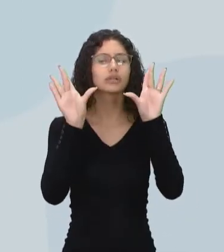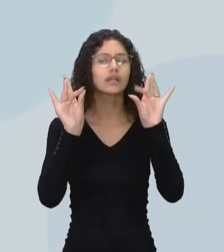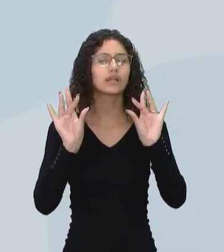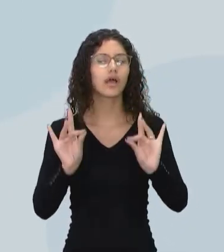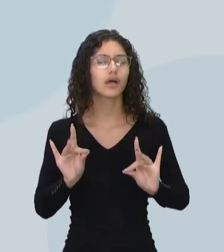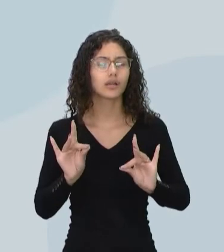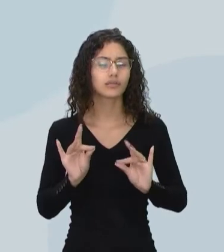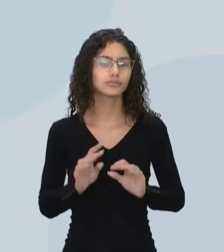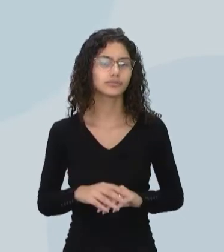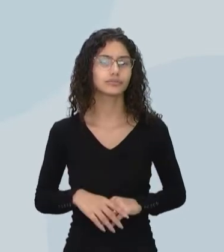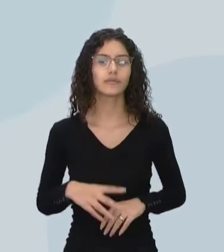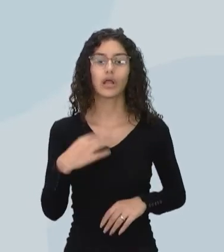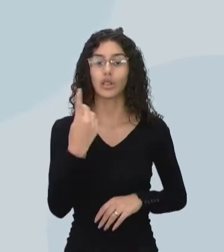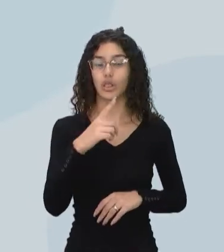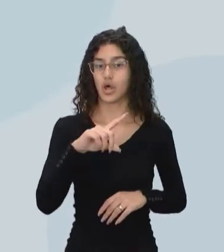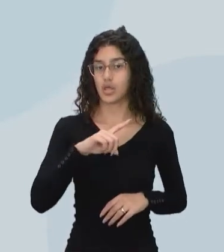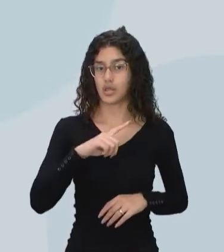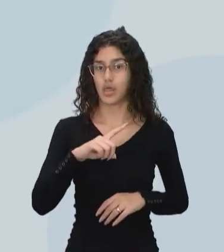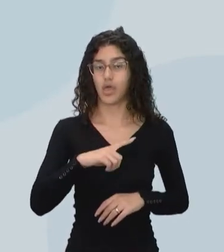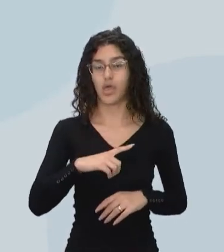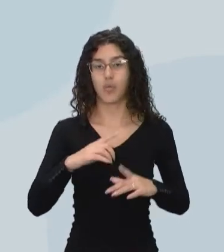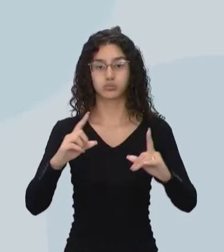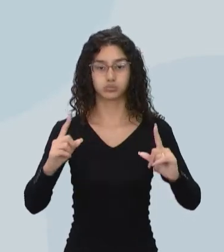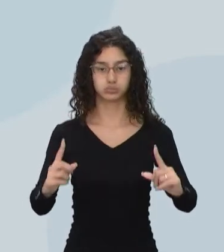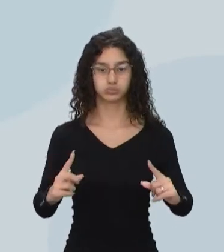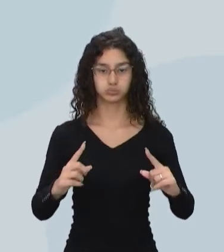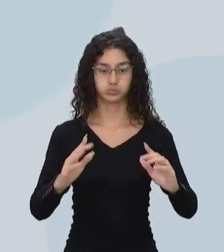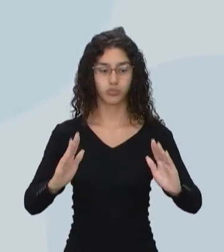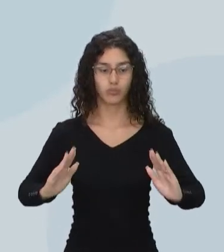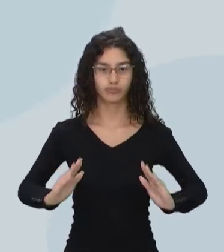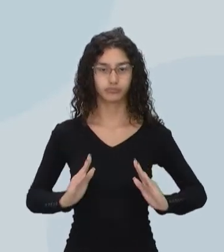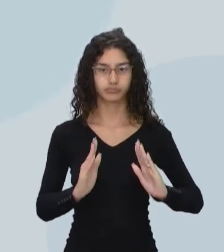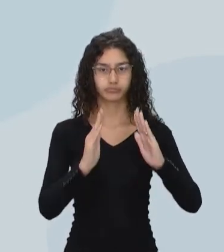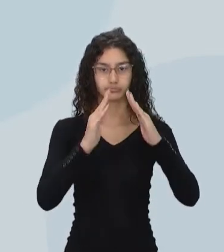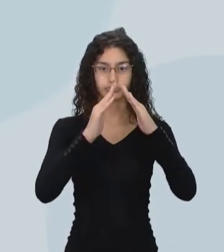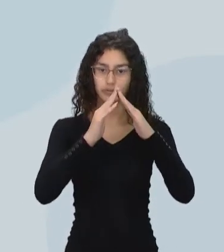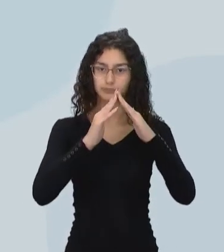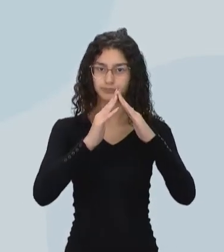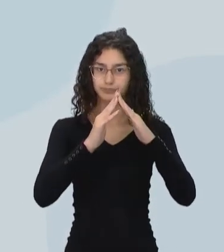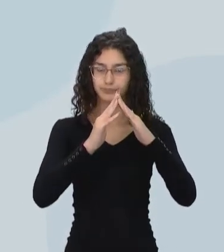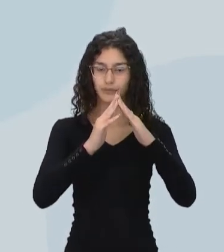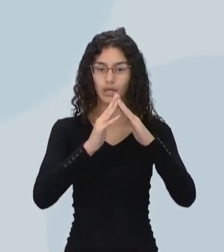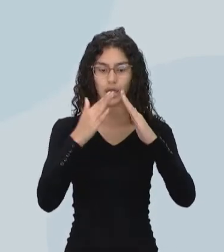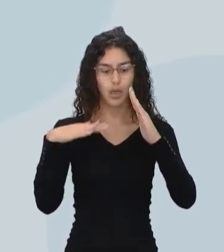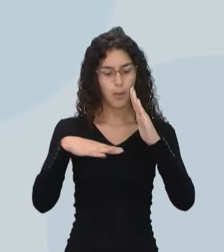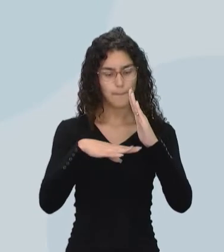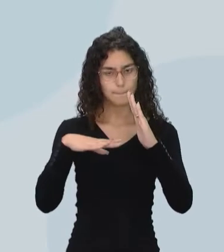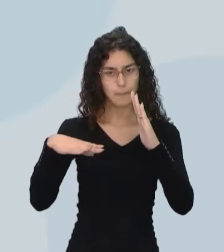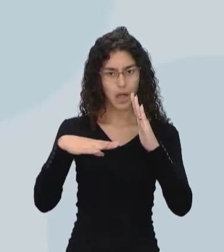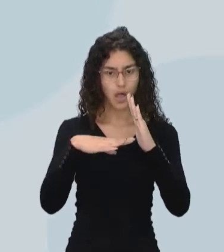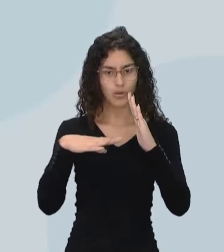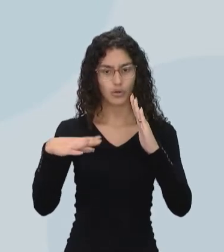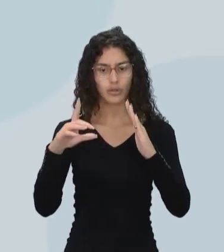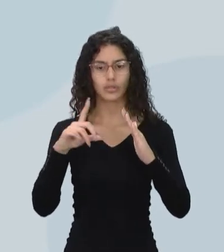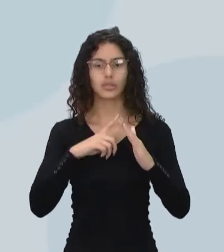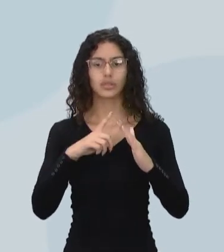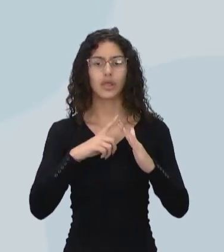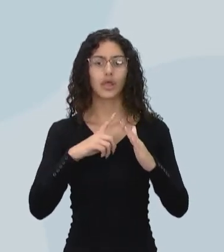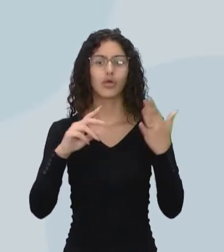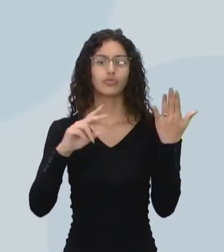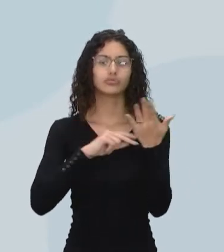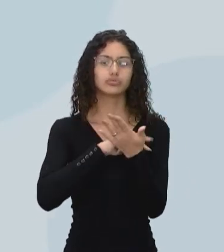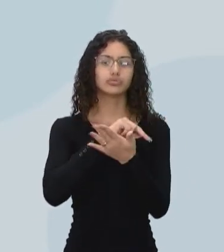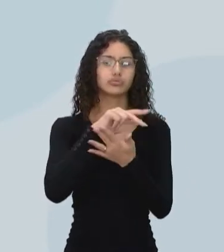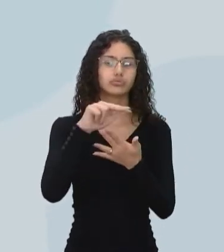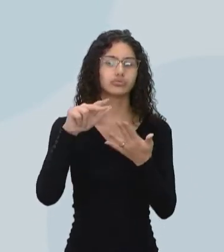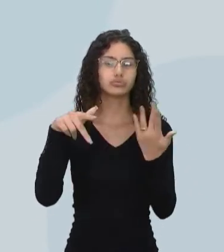detalhes. A gente tem a Torre Eiffel ali na parte de cima, né? E na parte de baixo nós temos